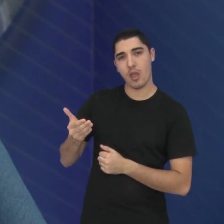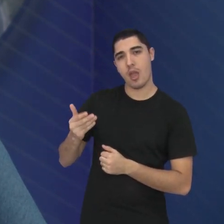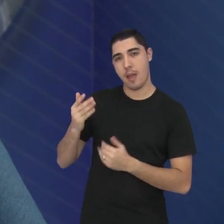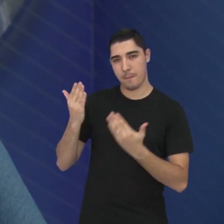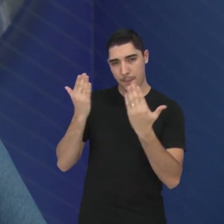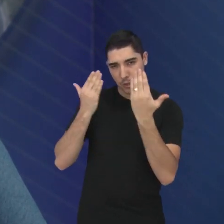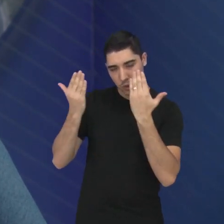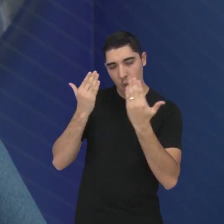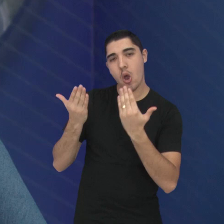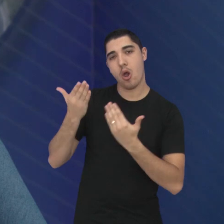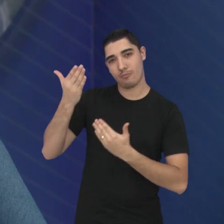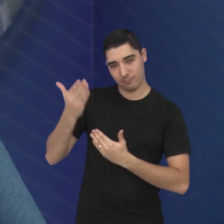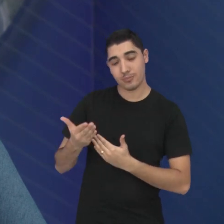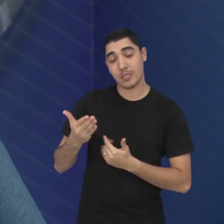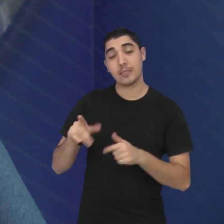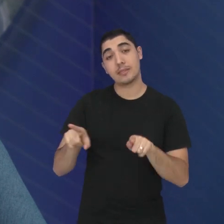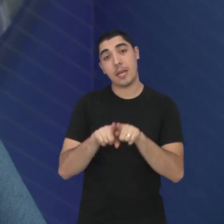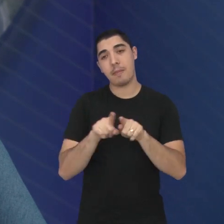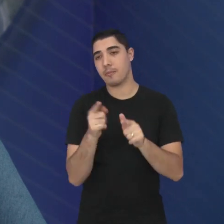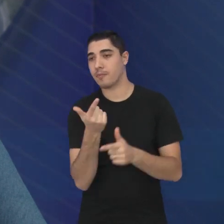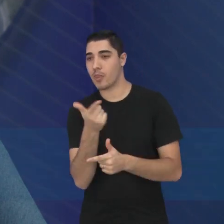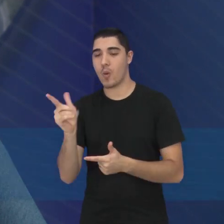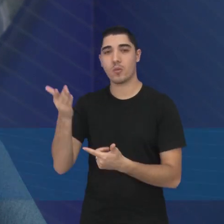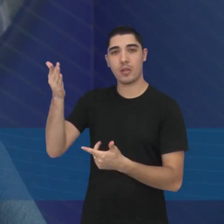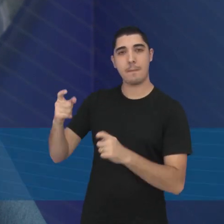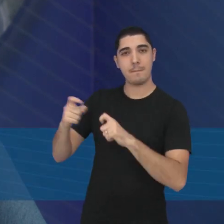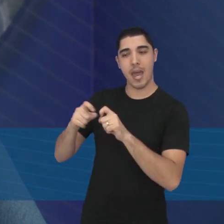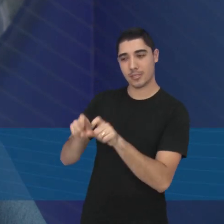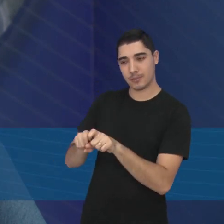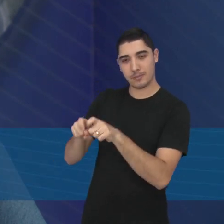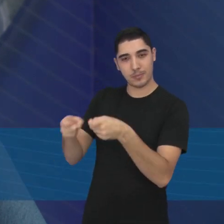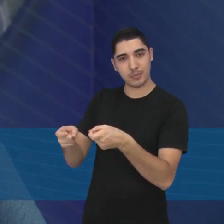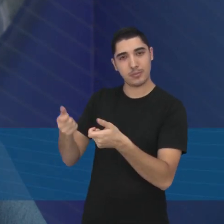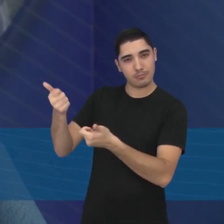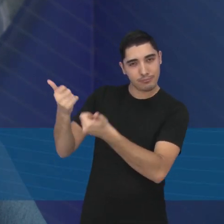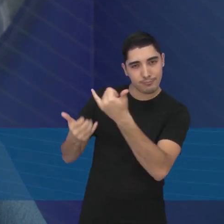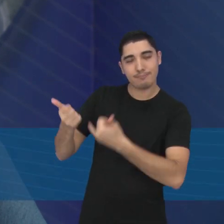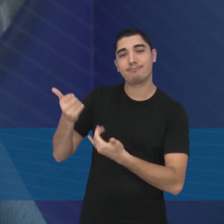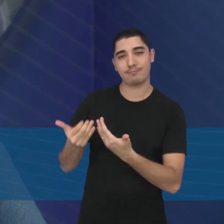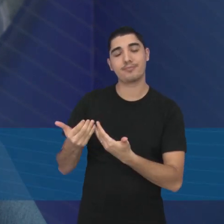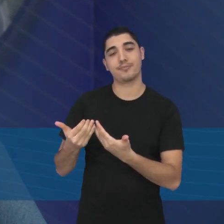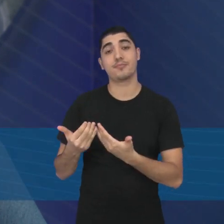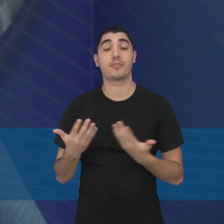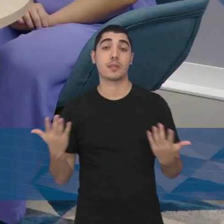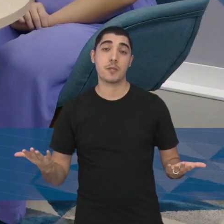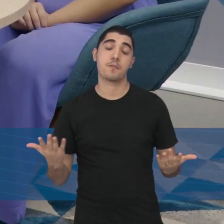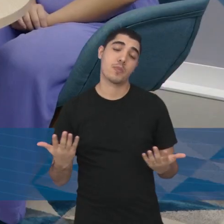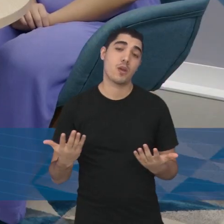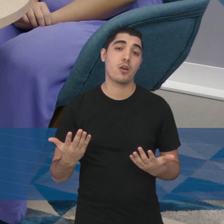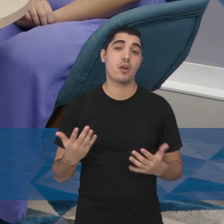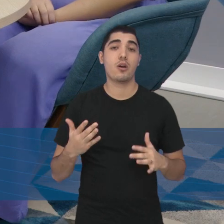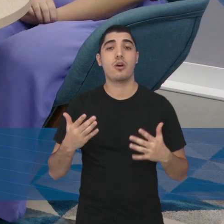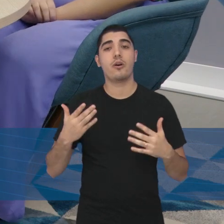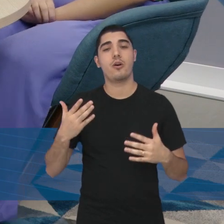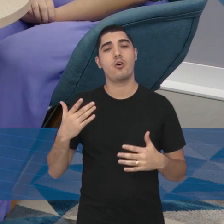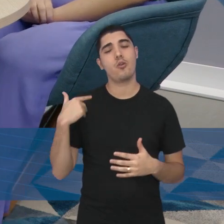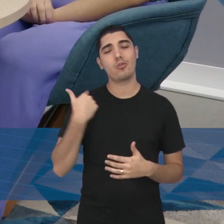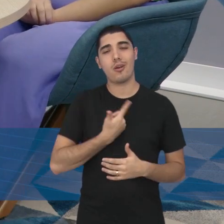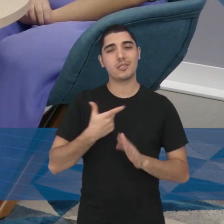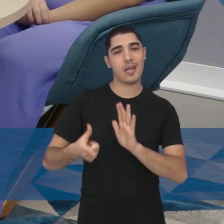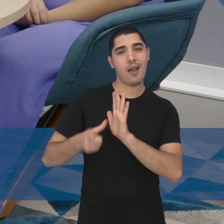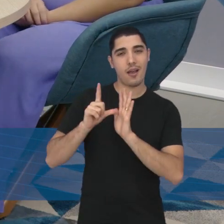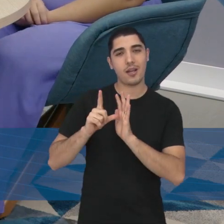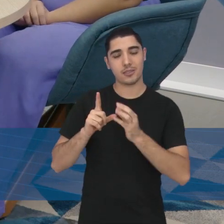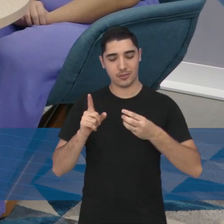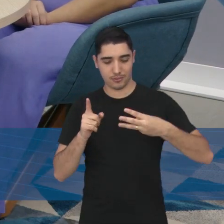e especialista em perinatalidade, e também a ginecologista e obstetra Estela Cupim. Bom, a gente falou um pouquinho